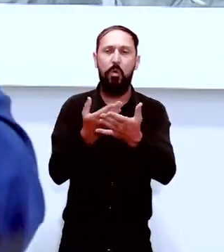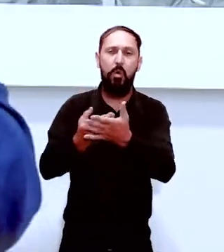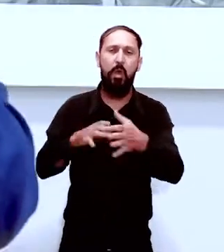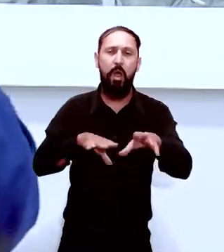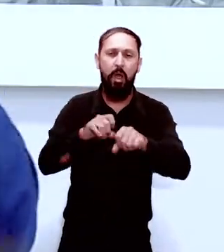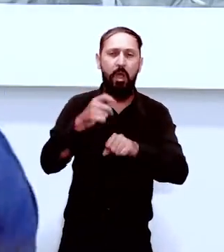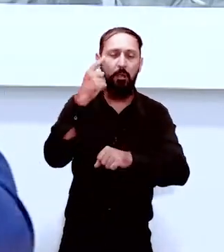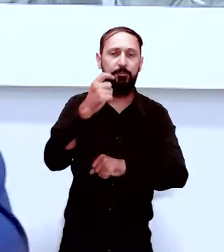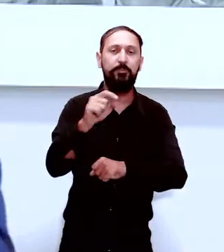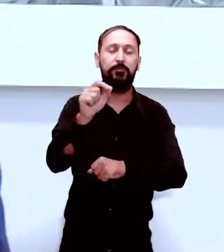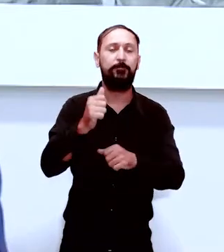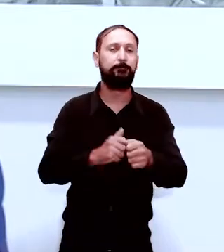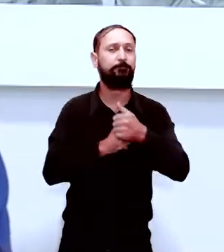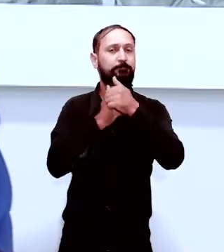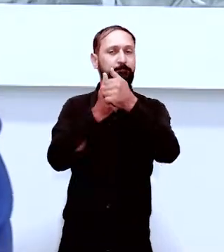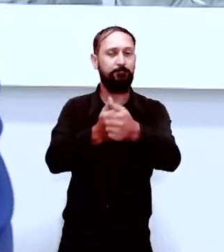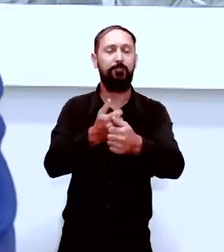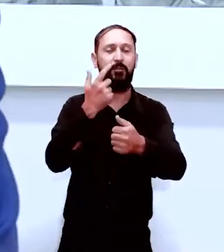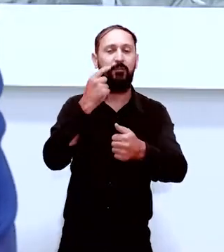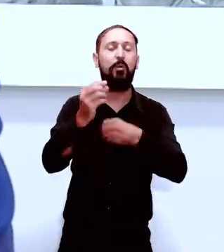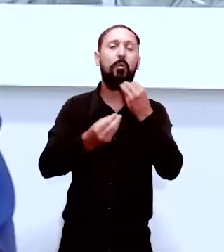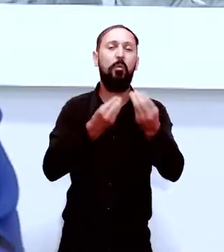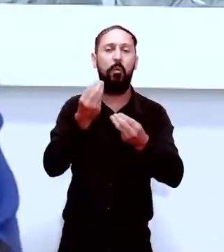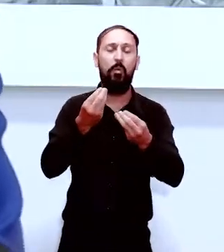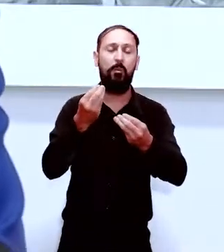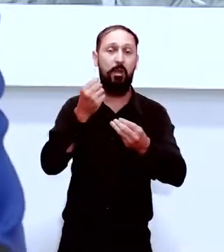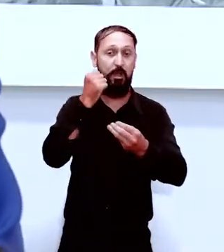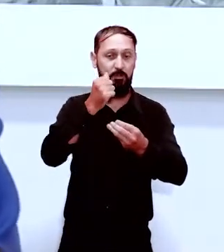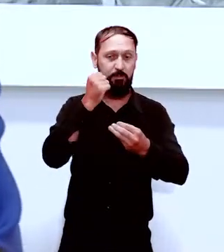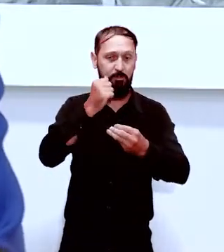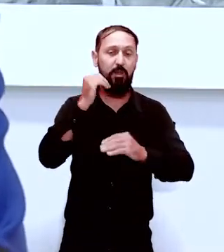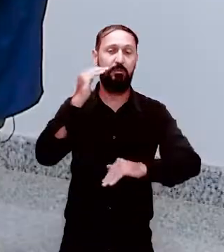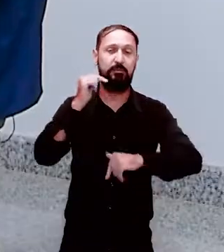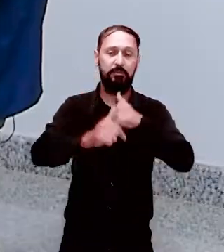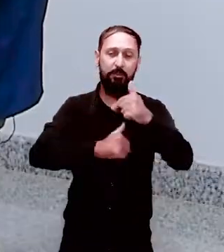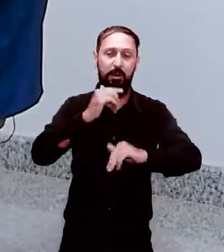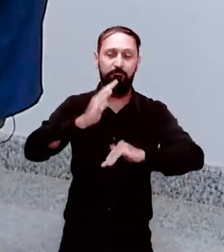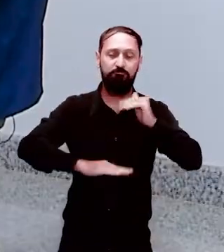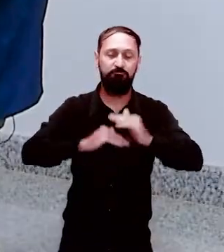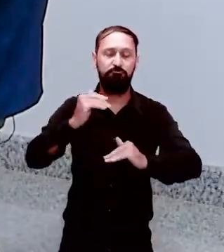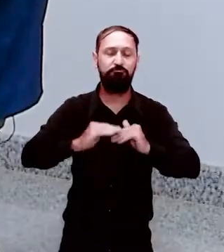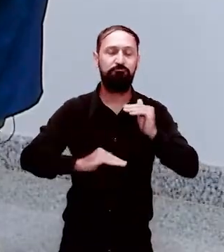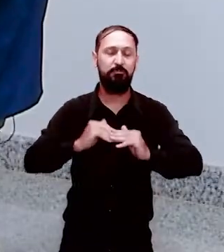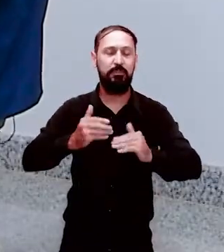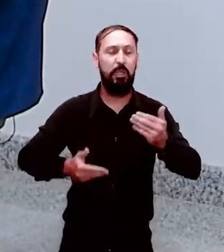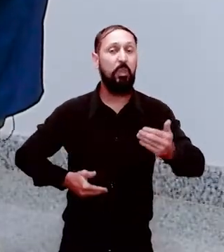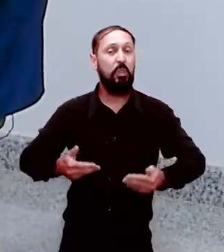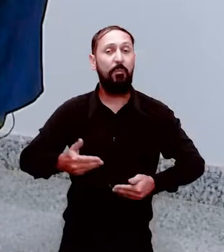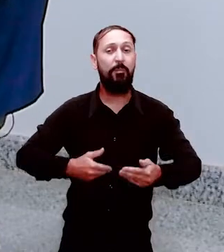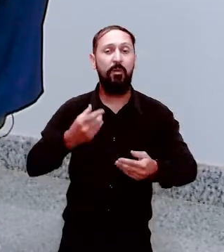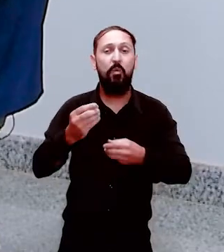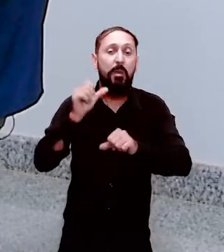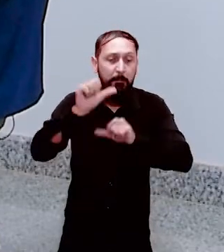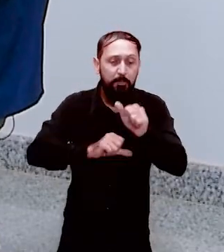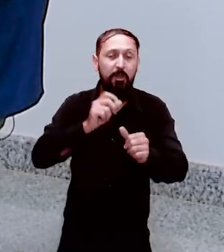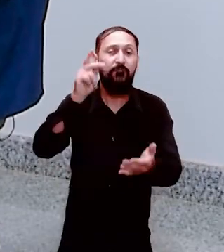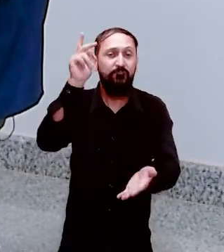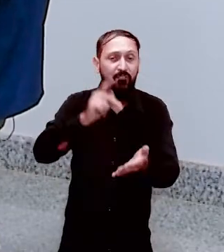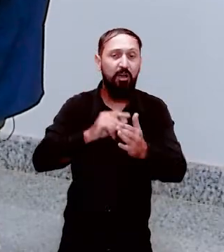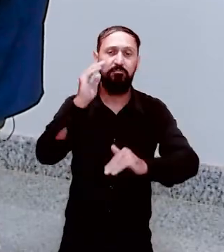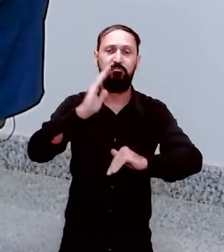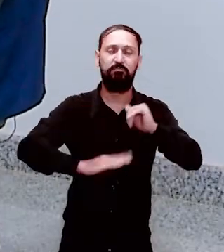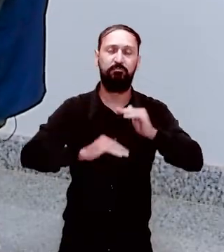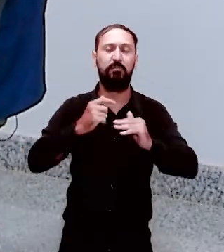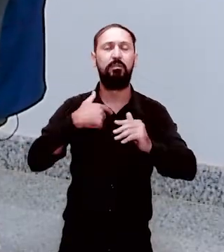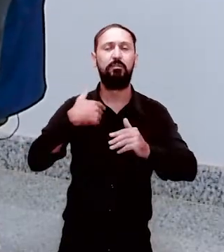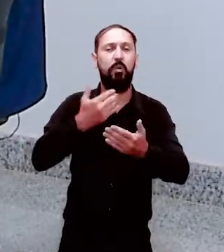uma formação bem interessante, e você acompanhou o drama das empregadas domésticas a se virarem trabalhadoras. E também uma coisa